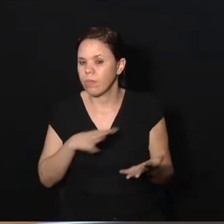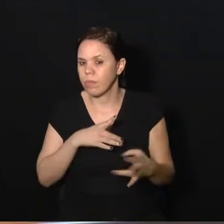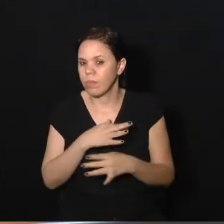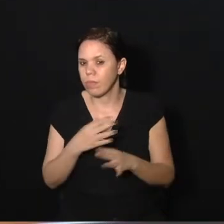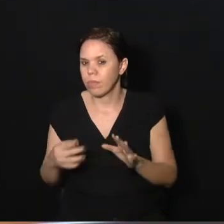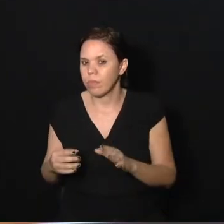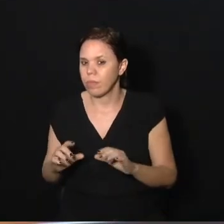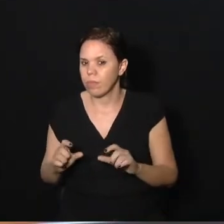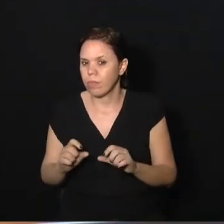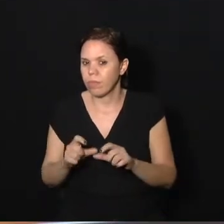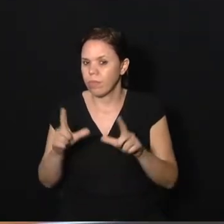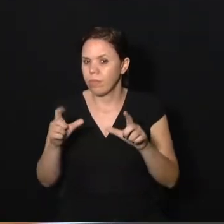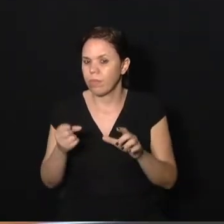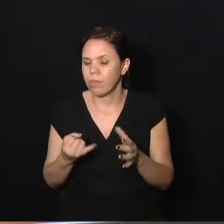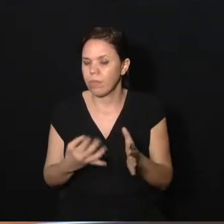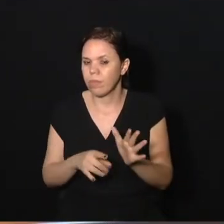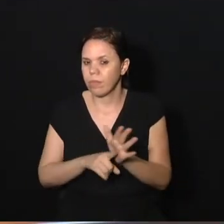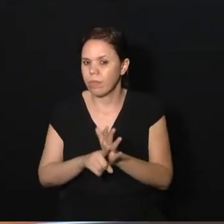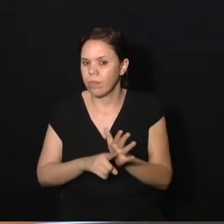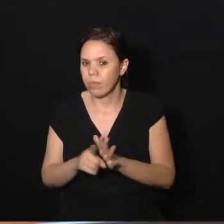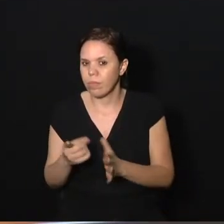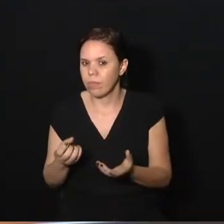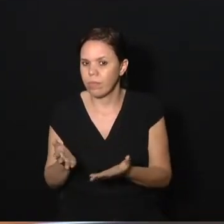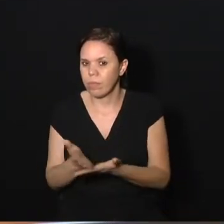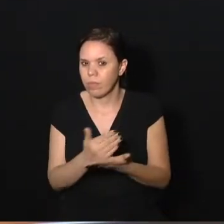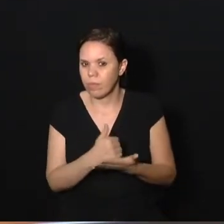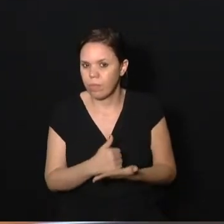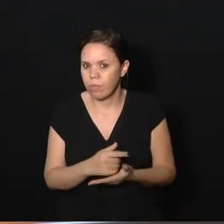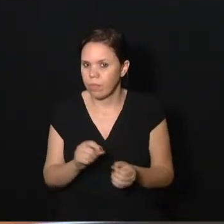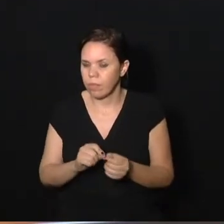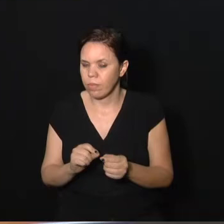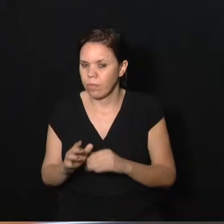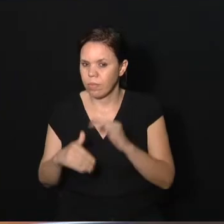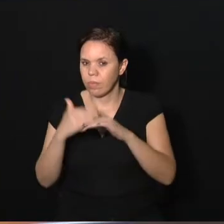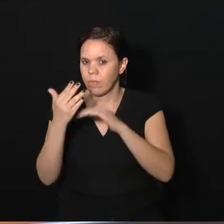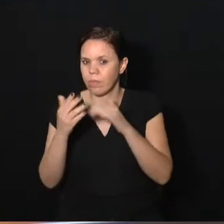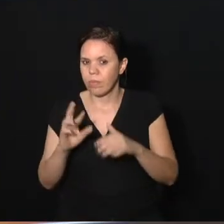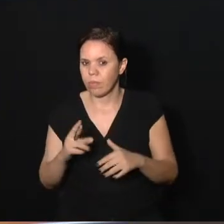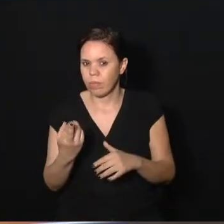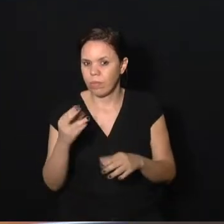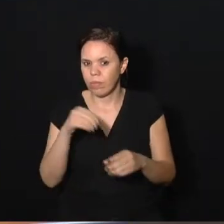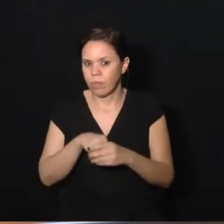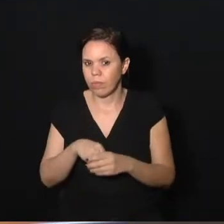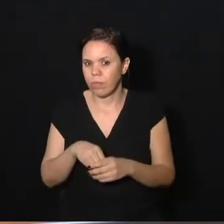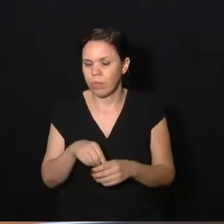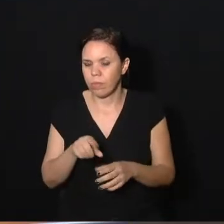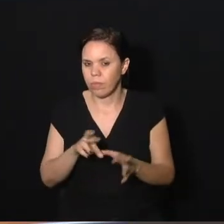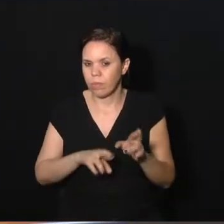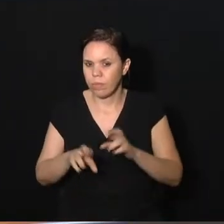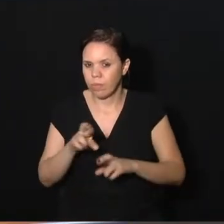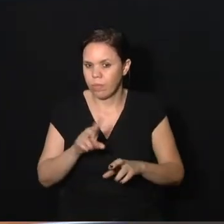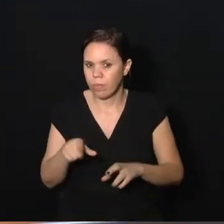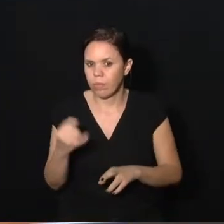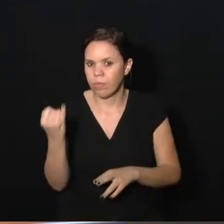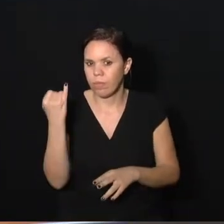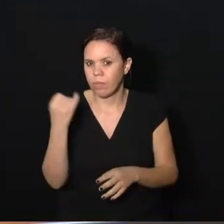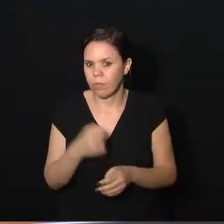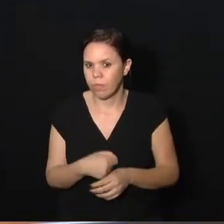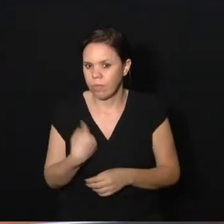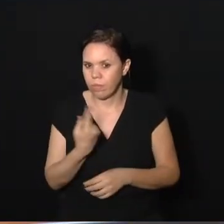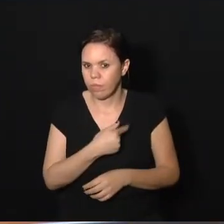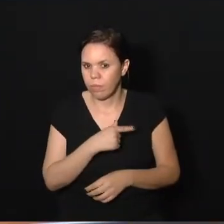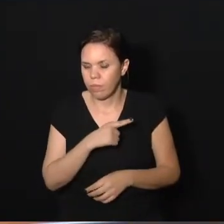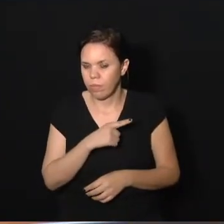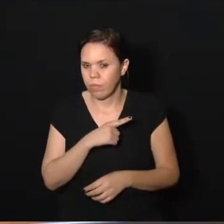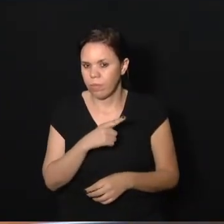apresenta dados, abre dados e deixa para que eles, né, construam soluções ali dentro. Então, esses laboratórios são muito importantes. Então, a gente ter